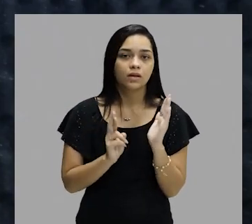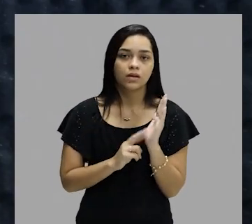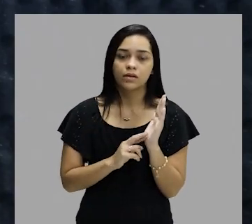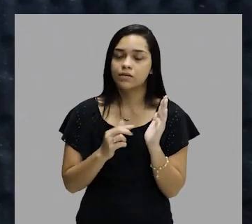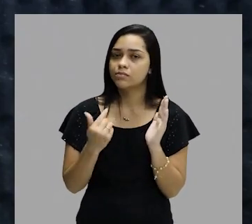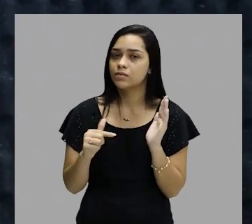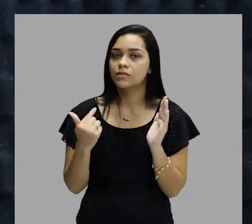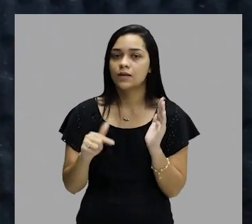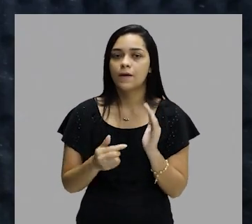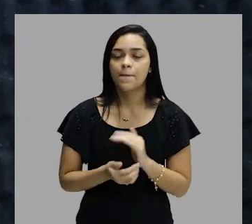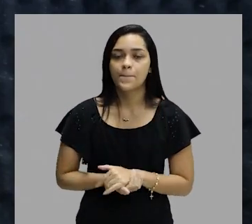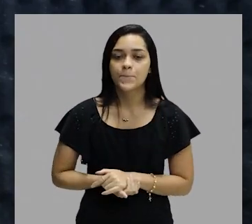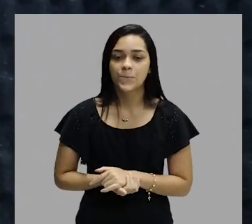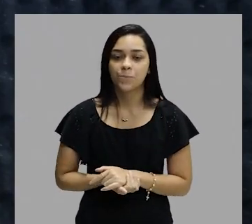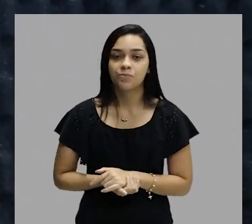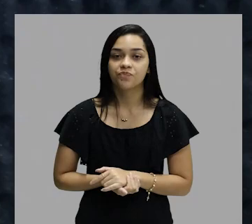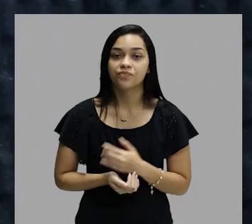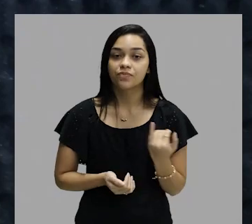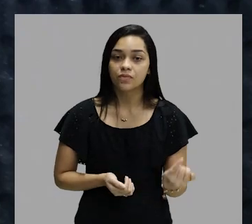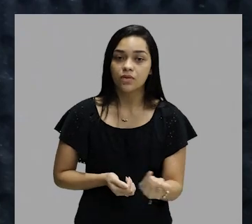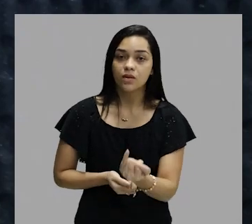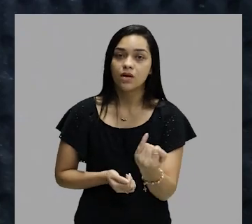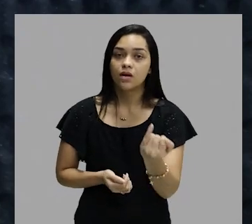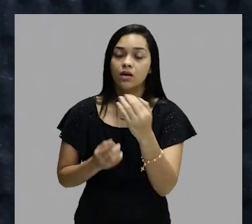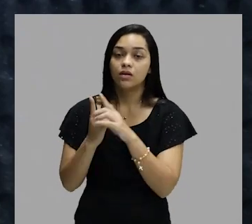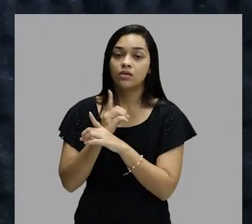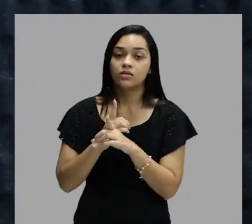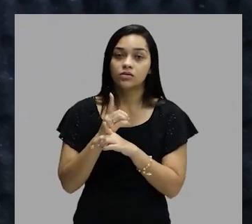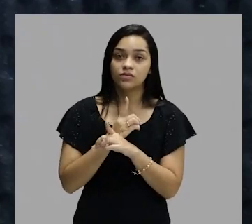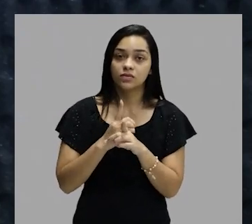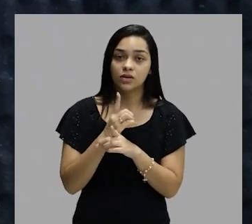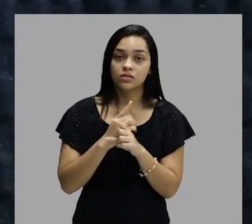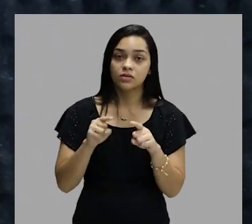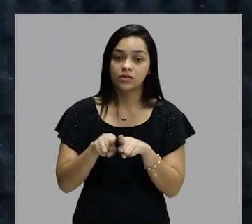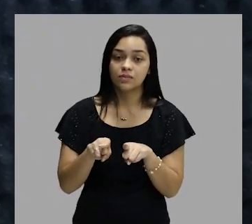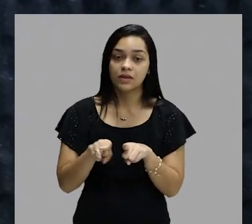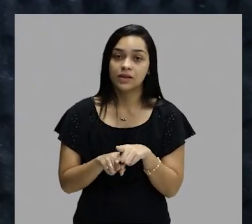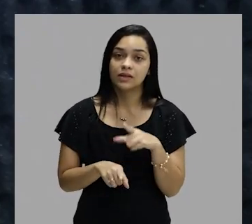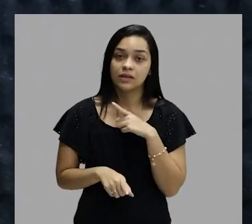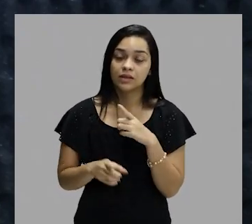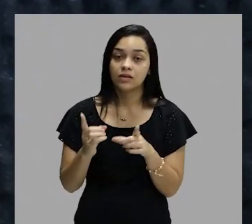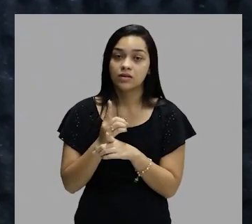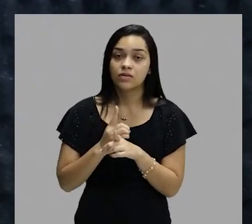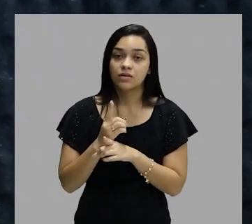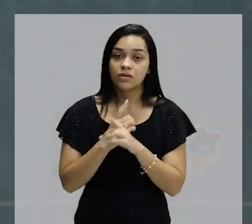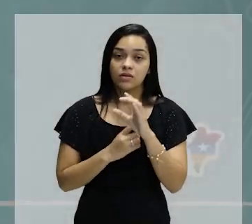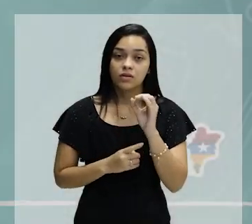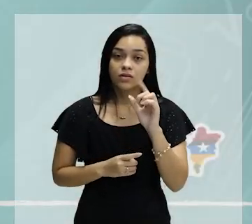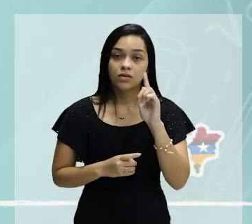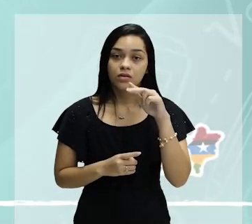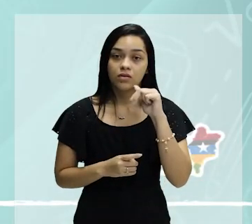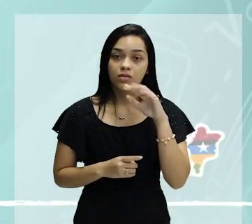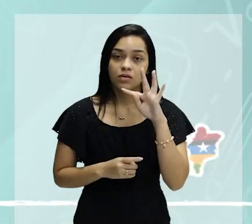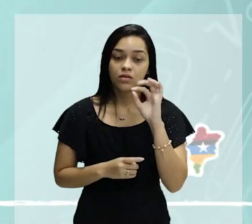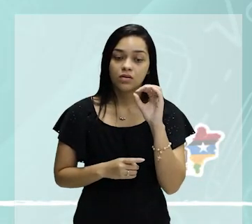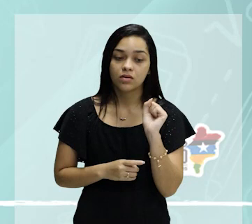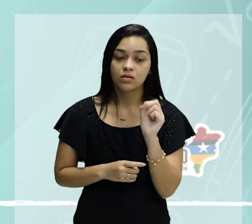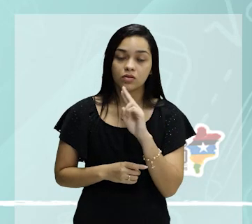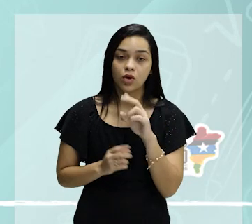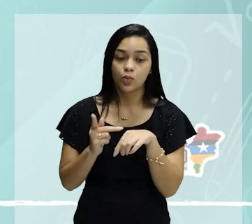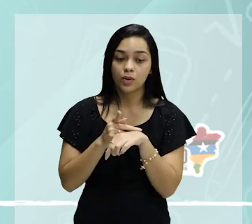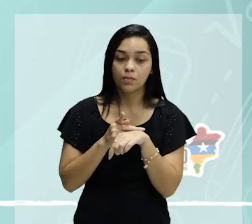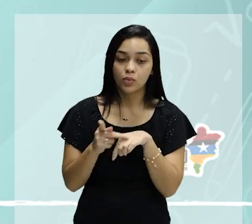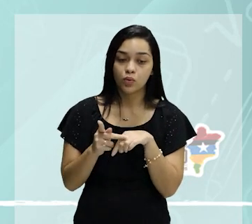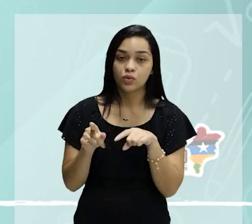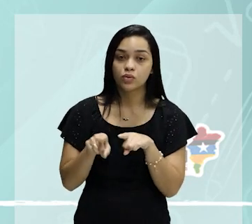tá? Outra coisa importante em relação aos falsos cognatos é que existem os falsos cognatos chamados de puro